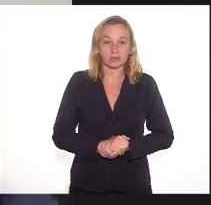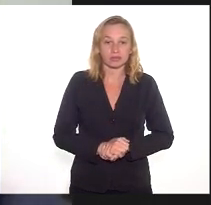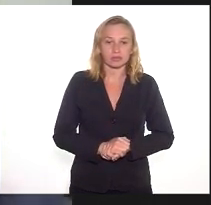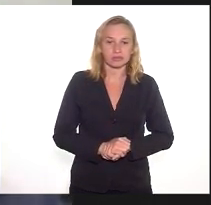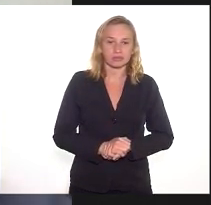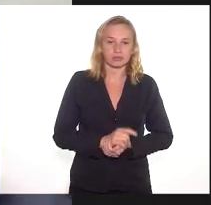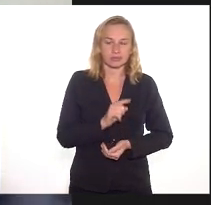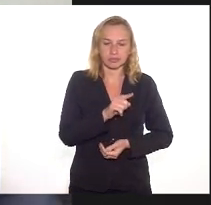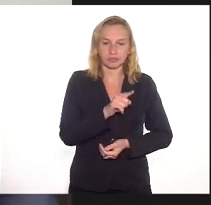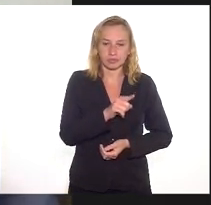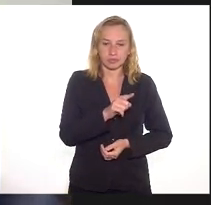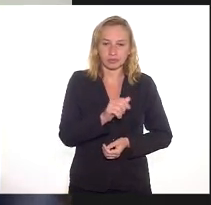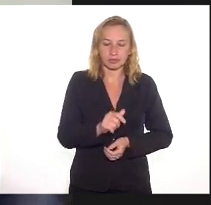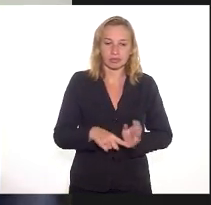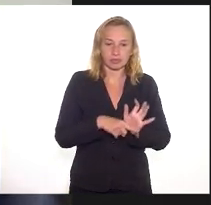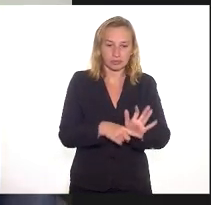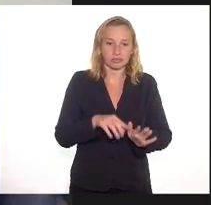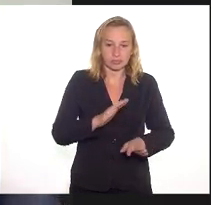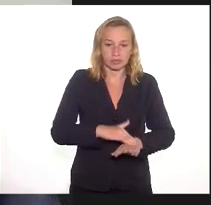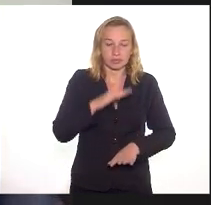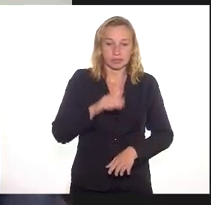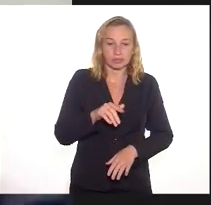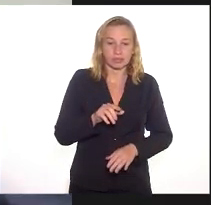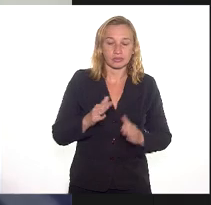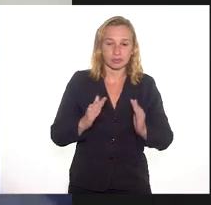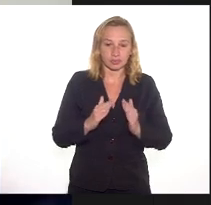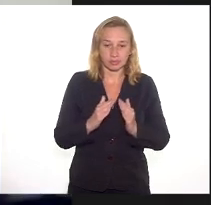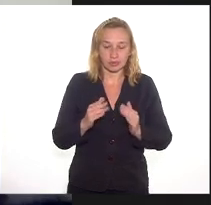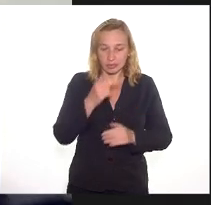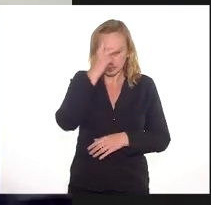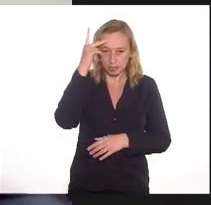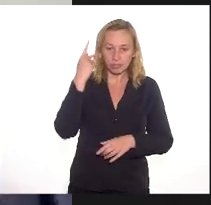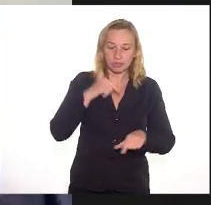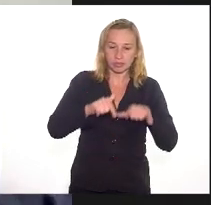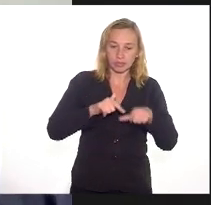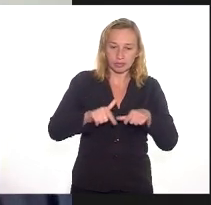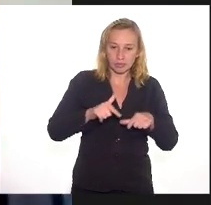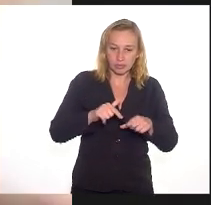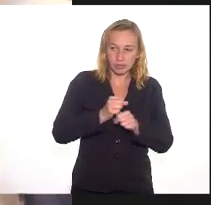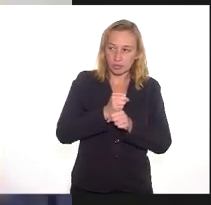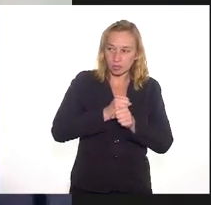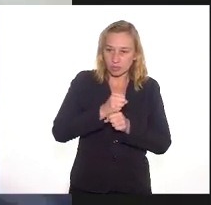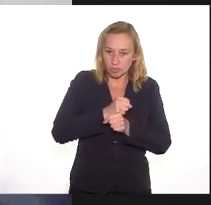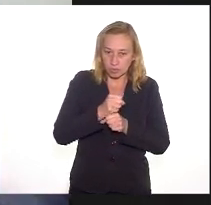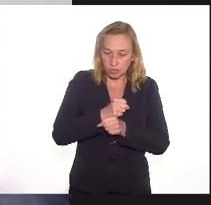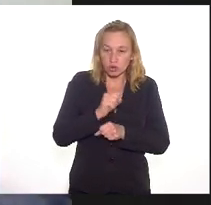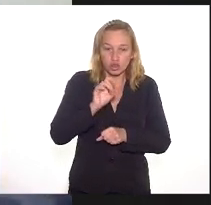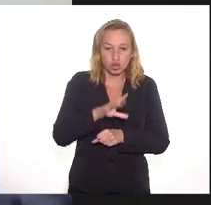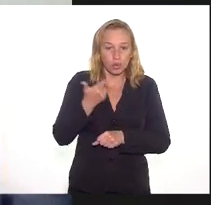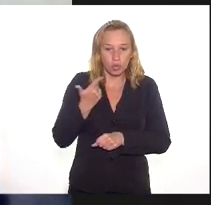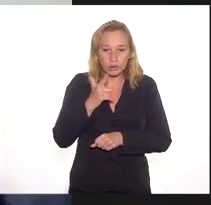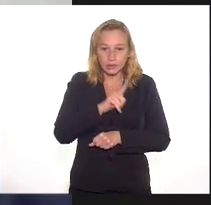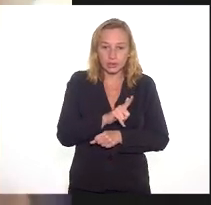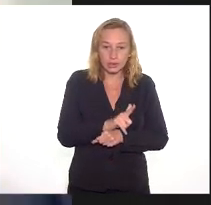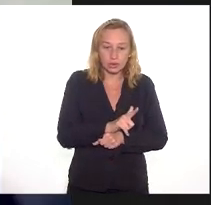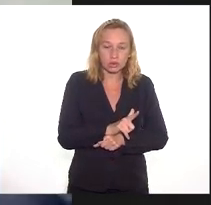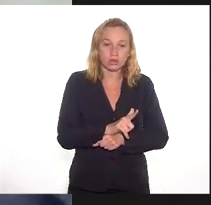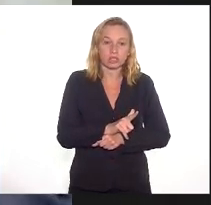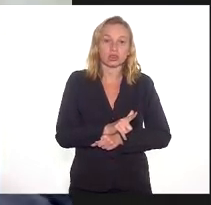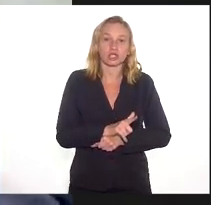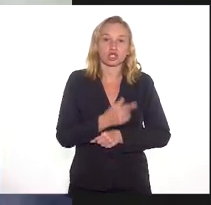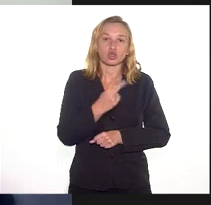vai desburocratizar muito. Aquele morador que trabalhou a vida toda e apenas conseguiu, em torno